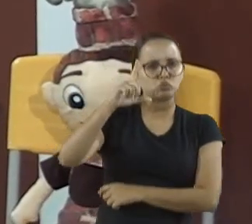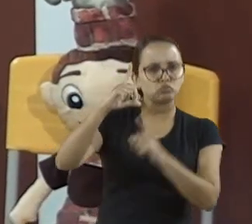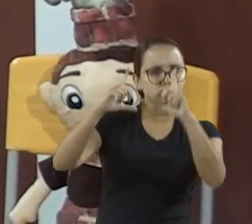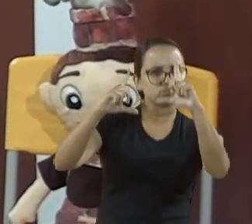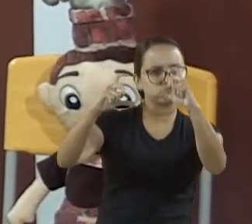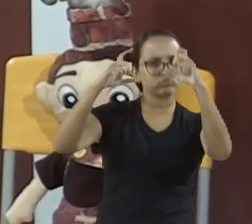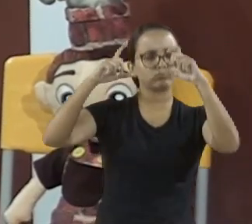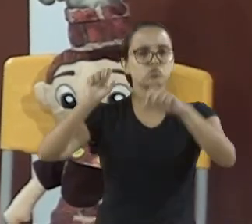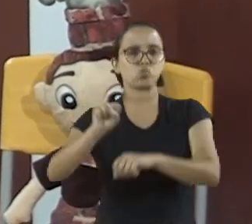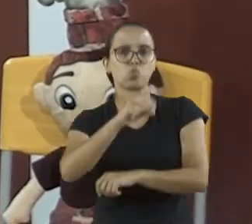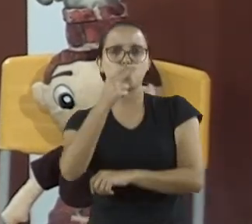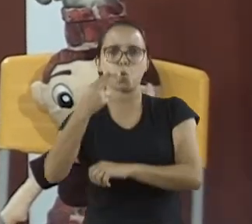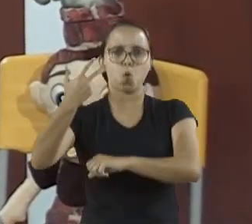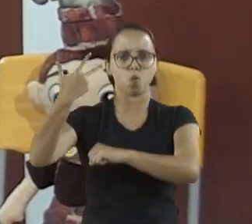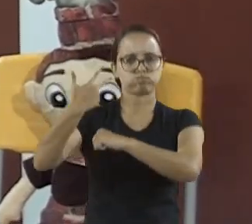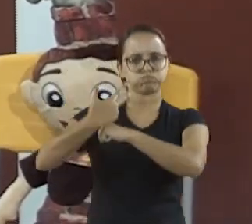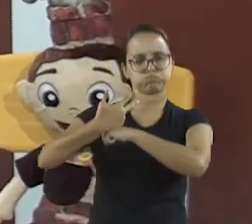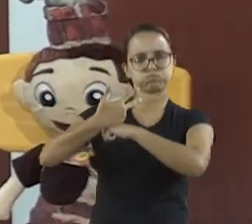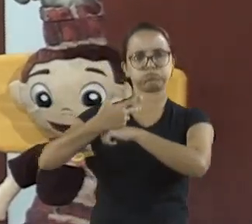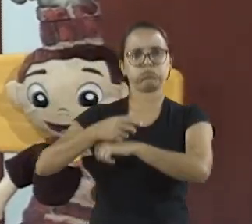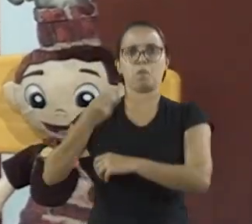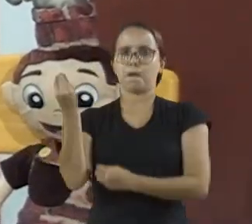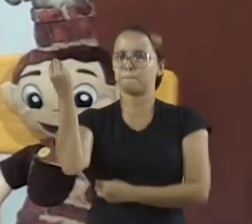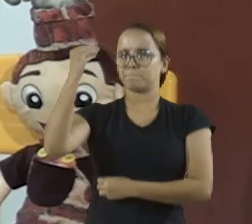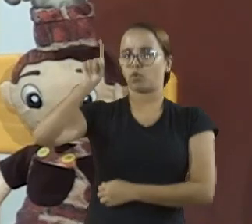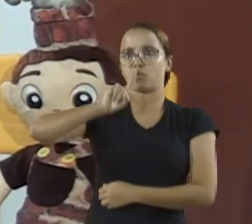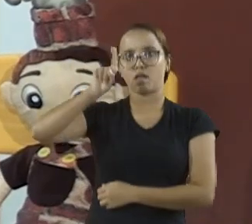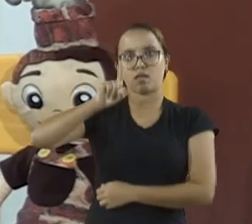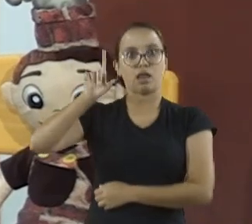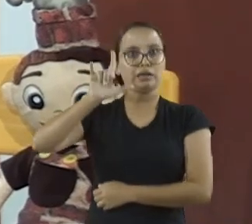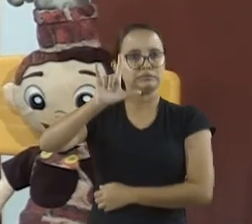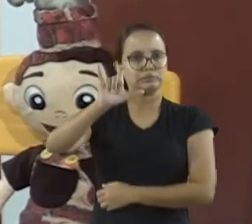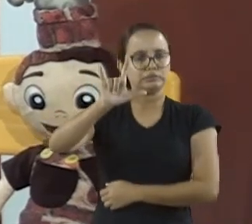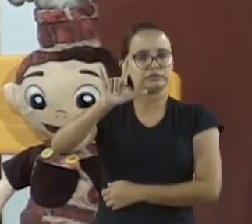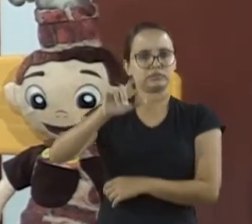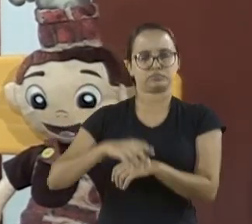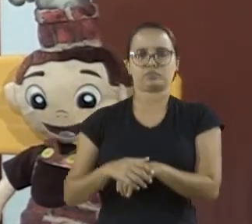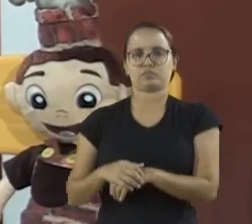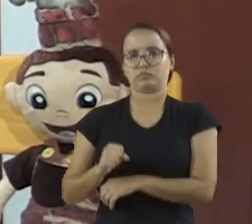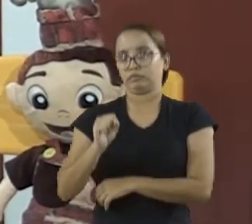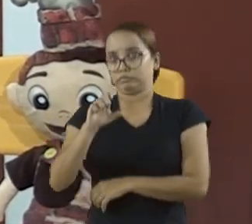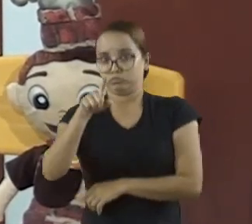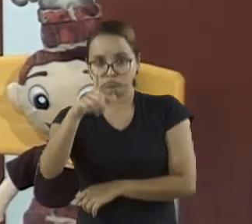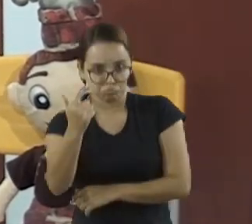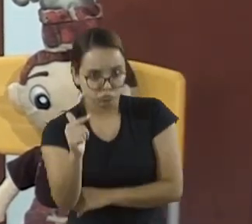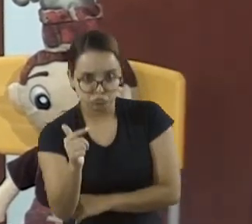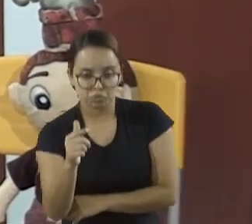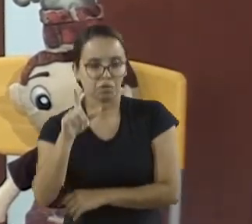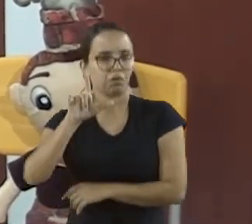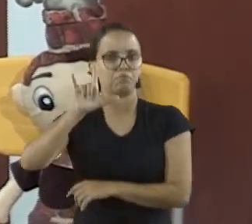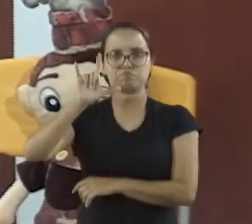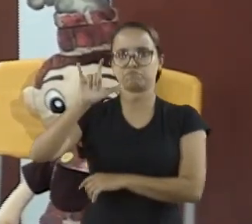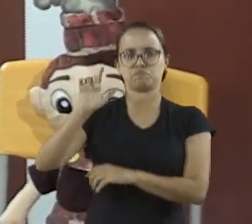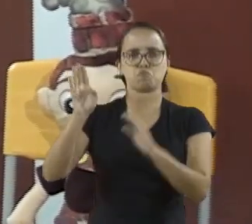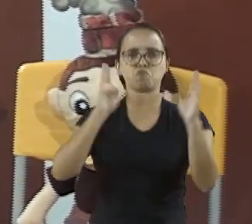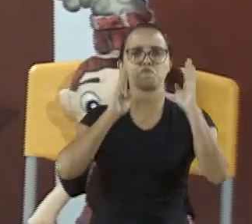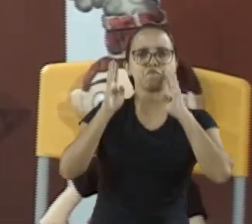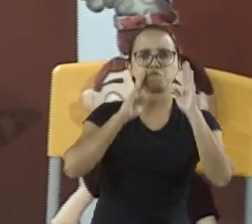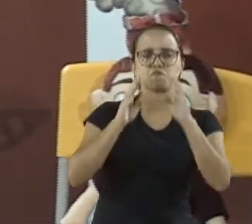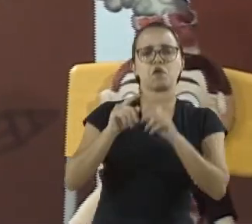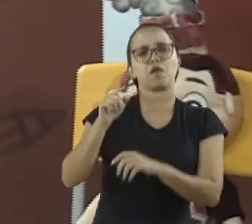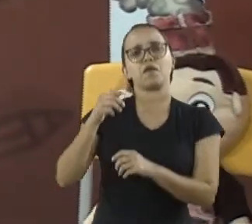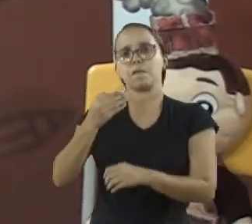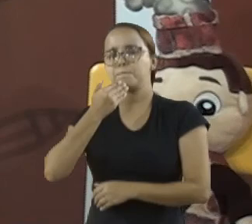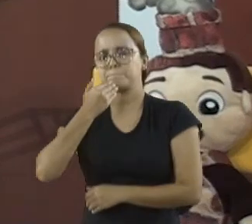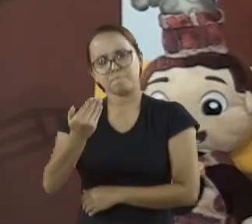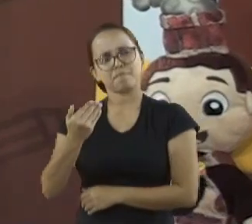na rede social. Professor, não tenho rede social, mas eu tenho certeza que seu filho deve ter, ou seu neto. Por que não tirar uma foto com ele,